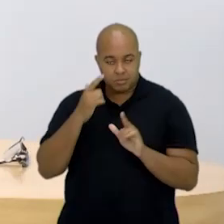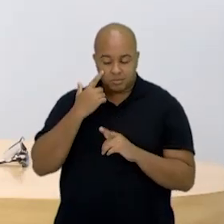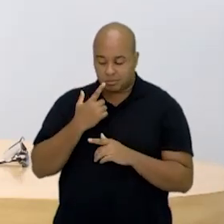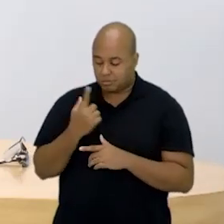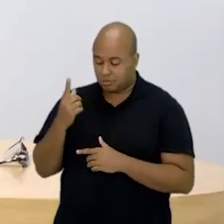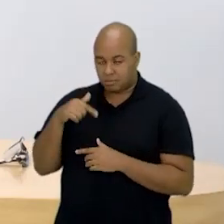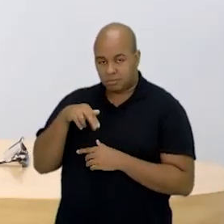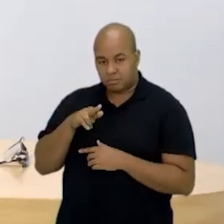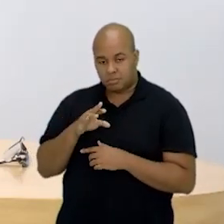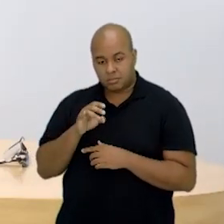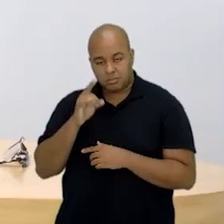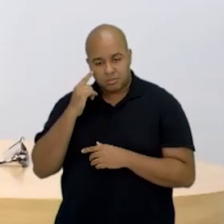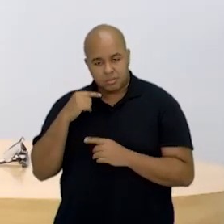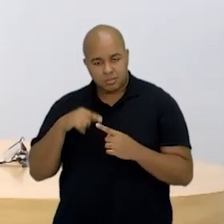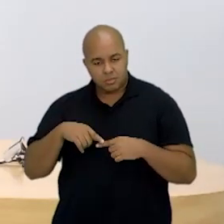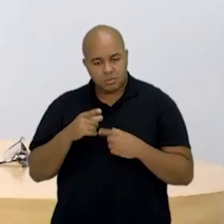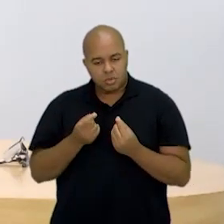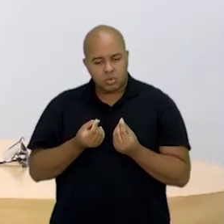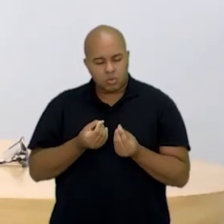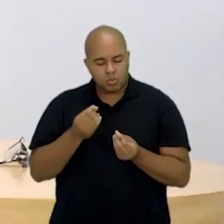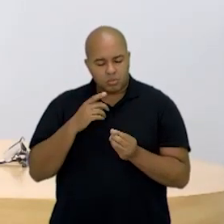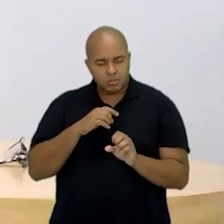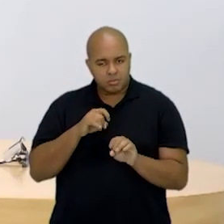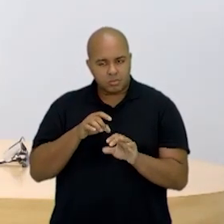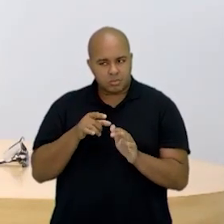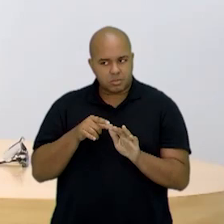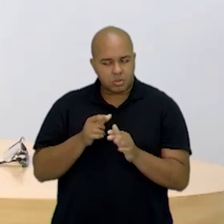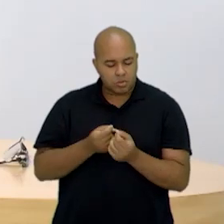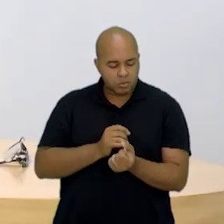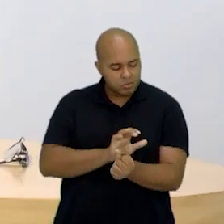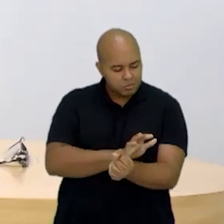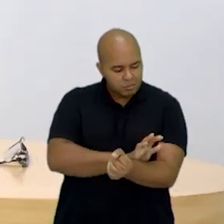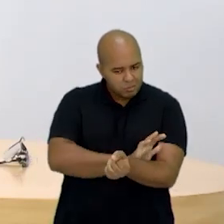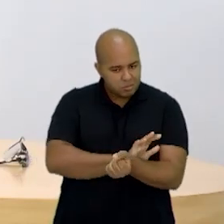um QR Code sou just Direction